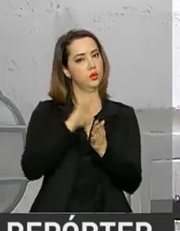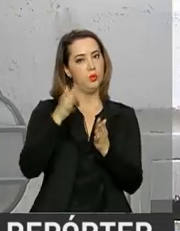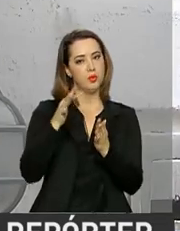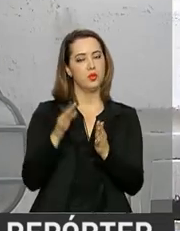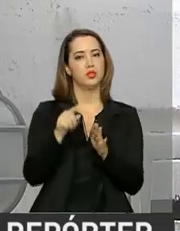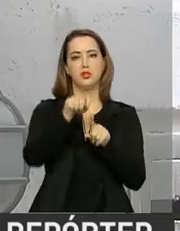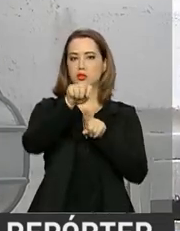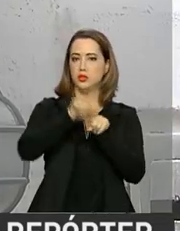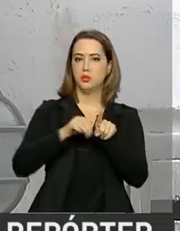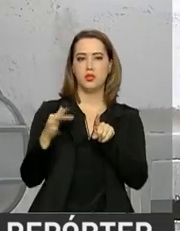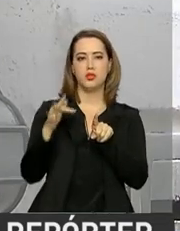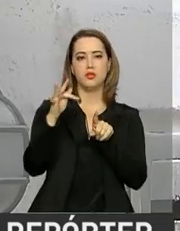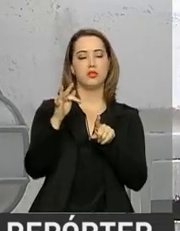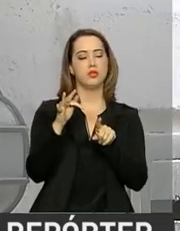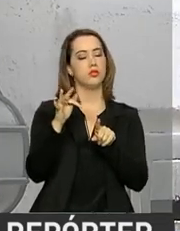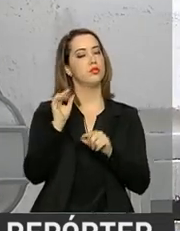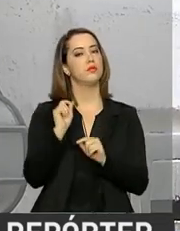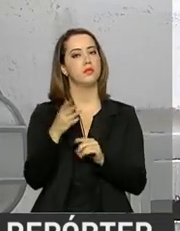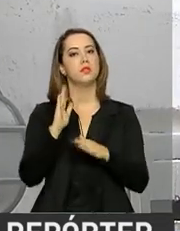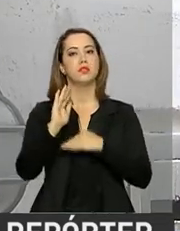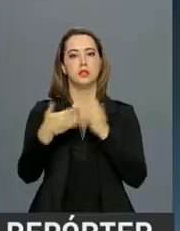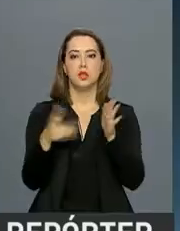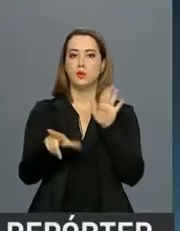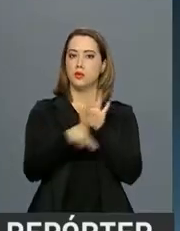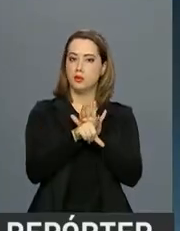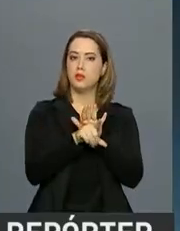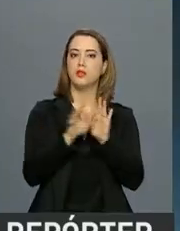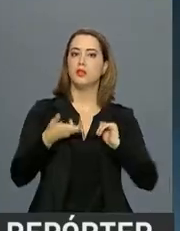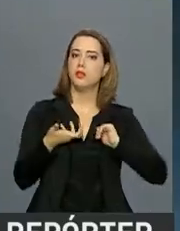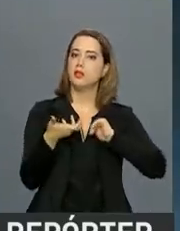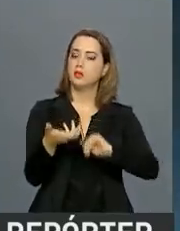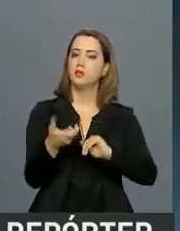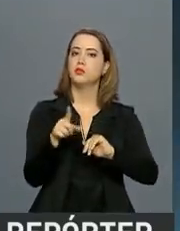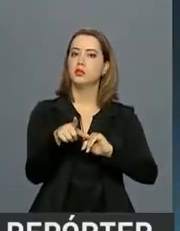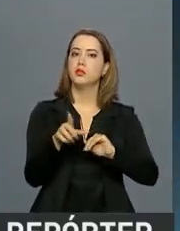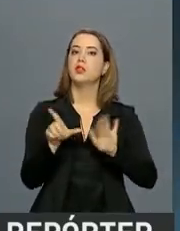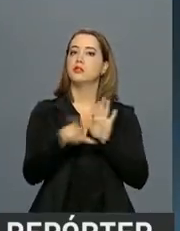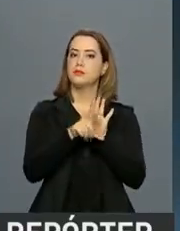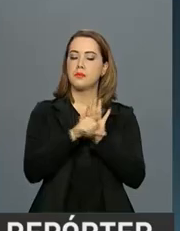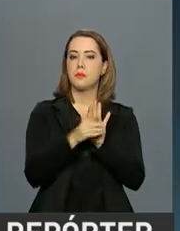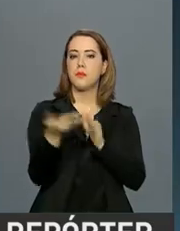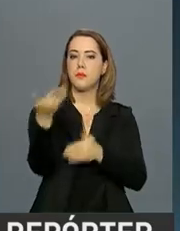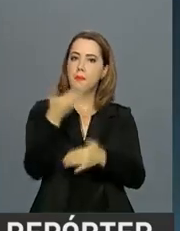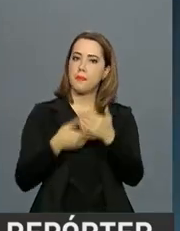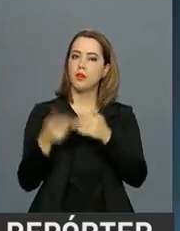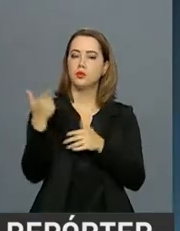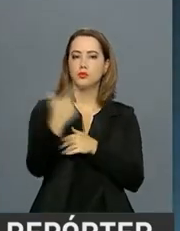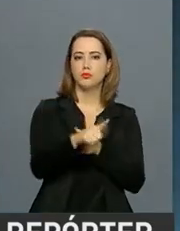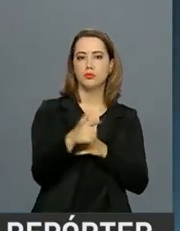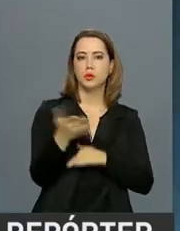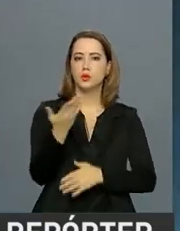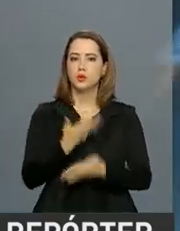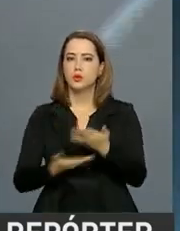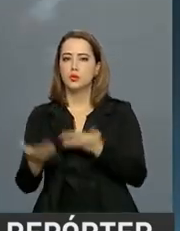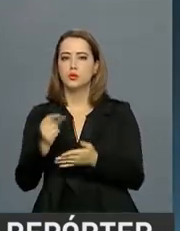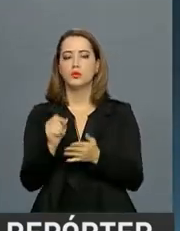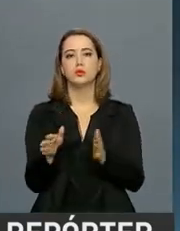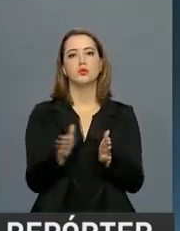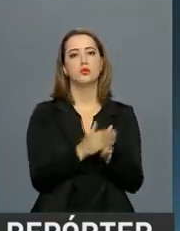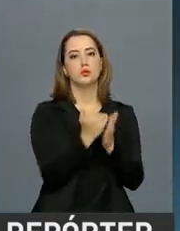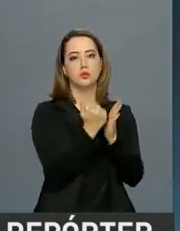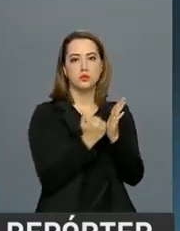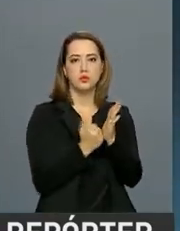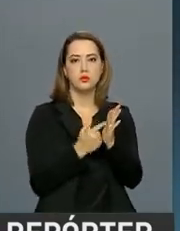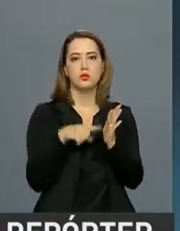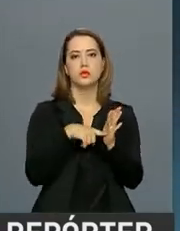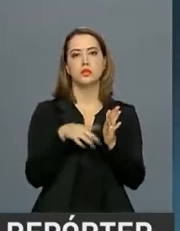Provisória que foi convertida em lei pelo congresso nacional a lei traz ainda outras ações como o programa nacional de apoio